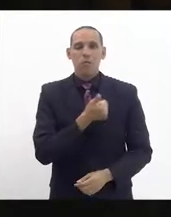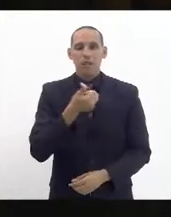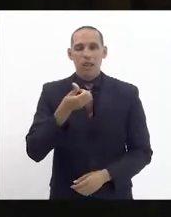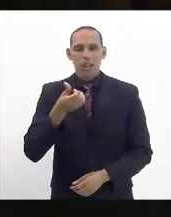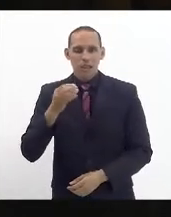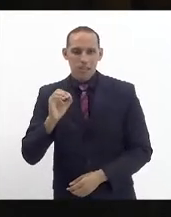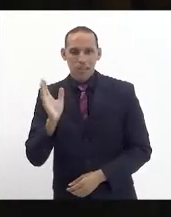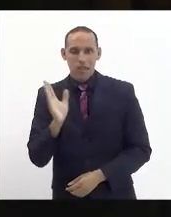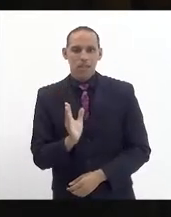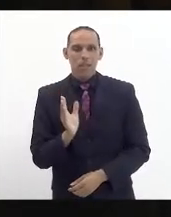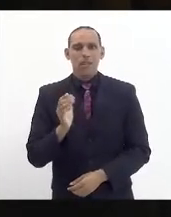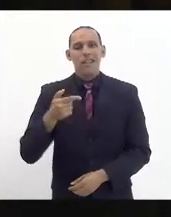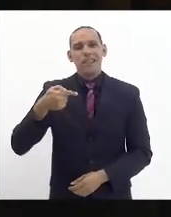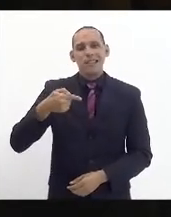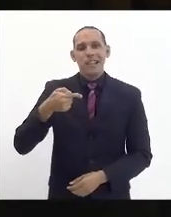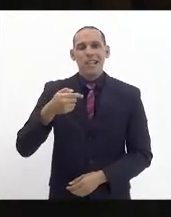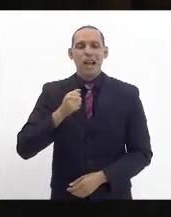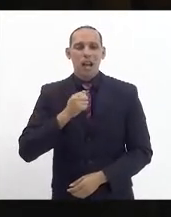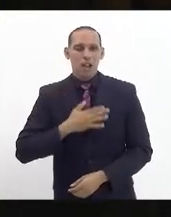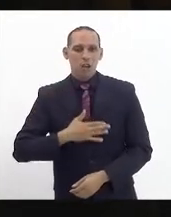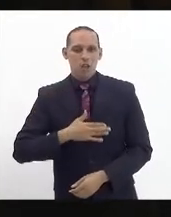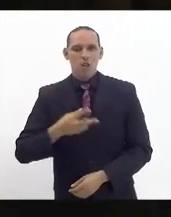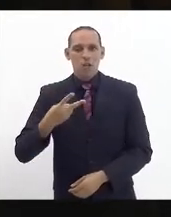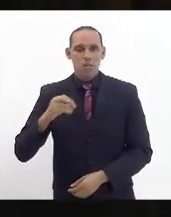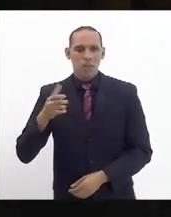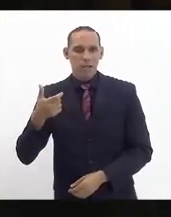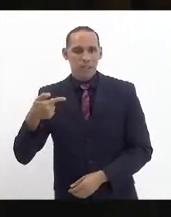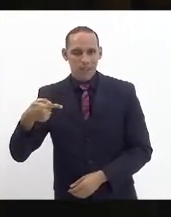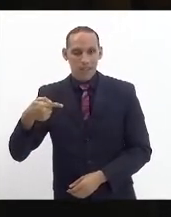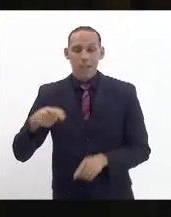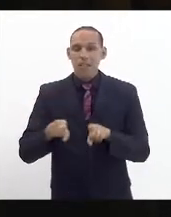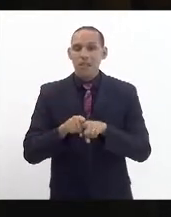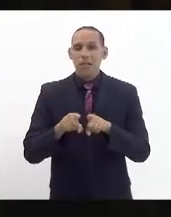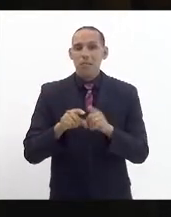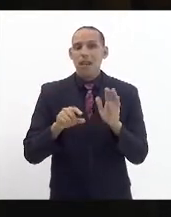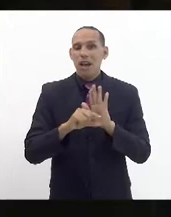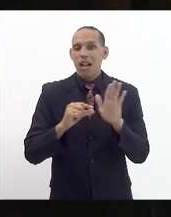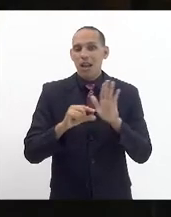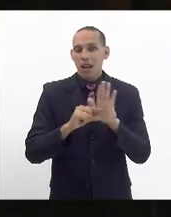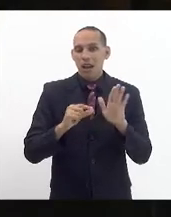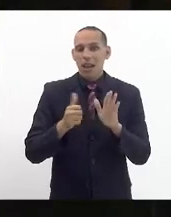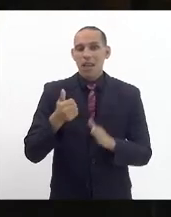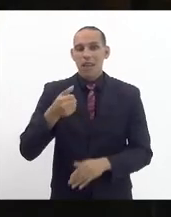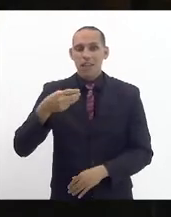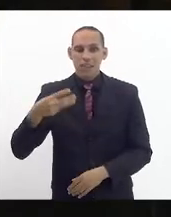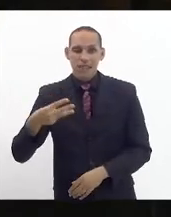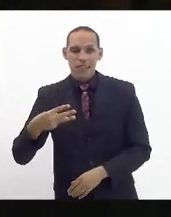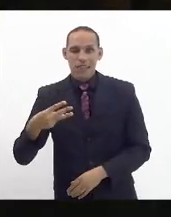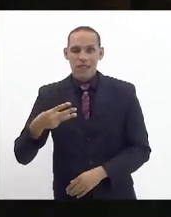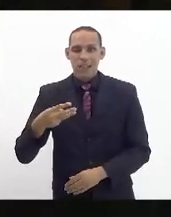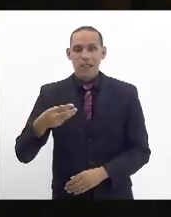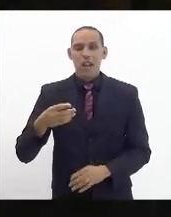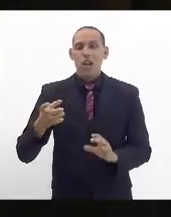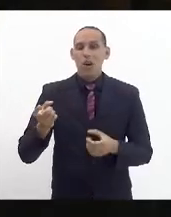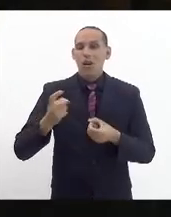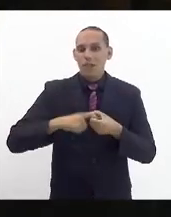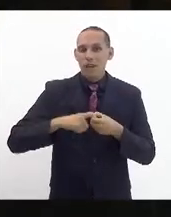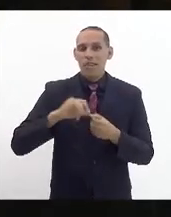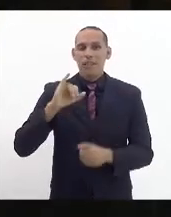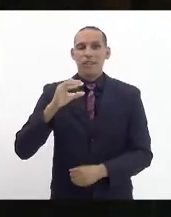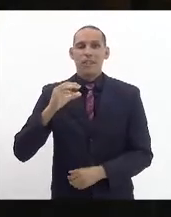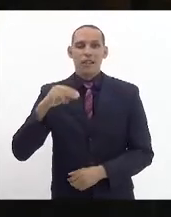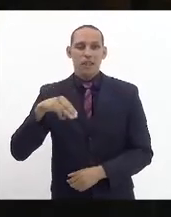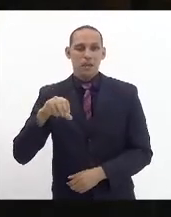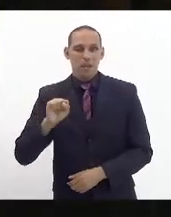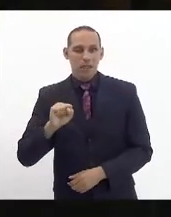de agosto de 2017. E na cláusula 13ª do convênio ICMS número